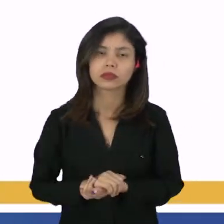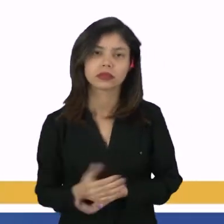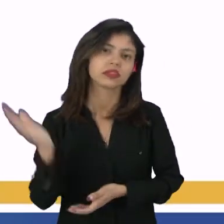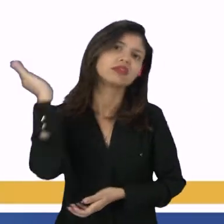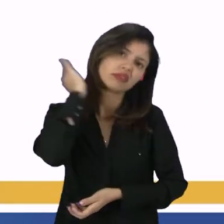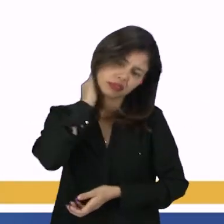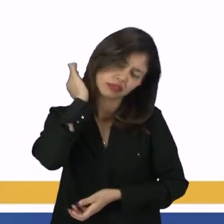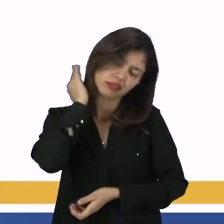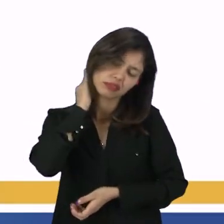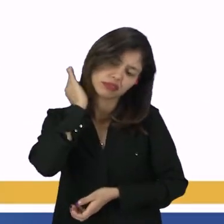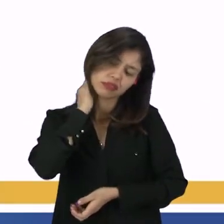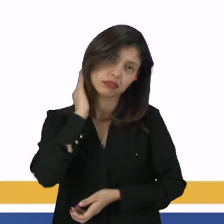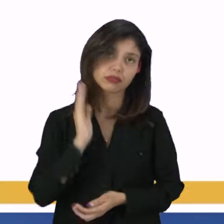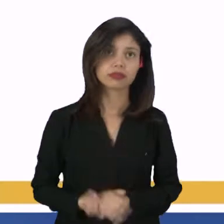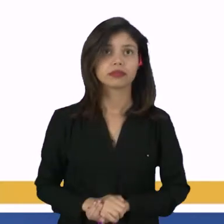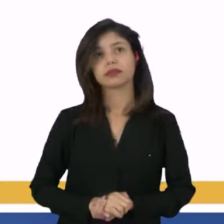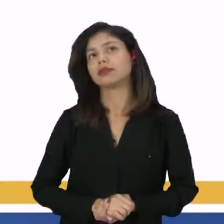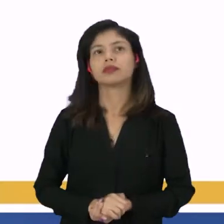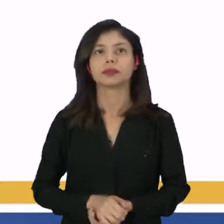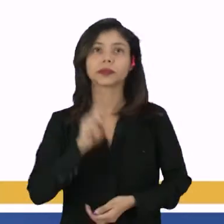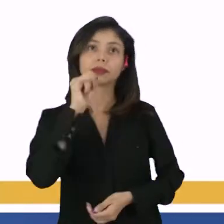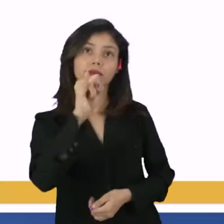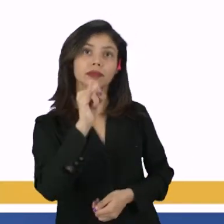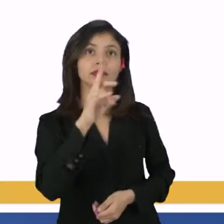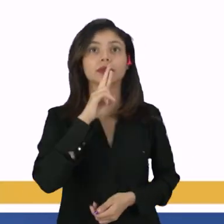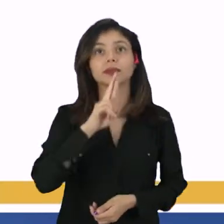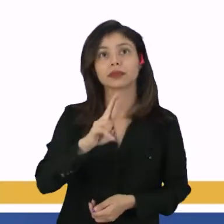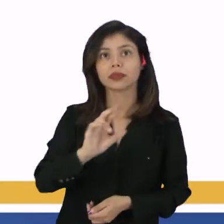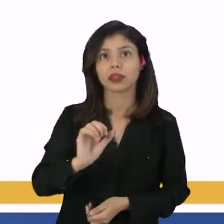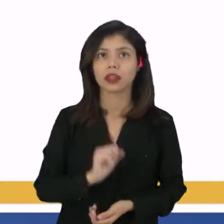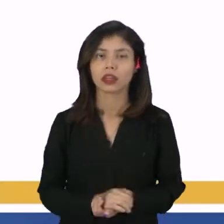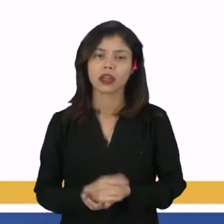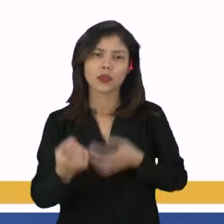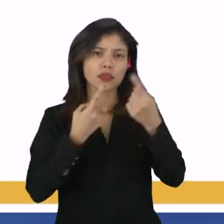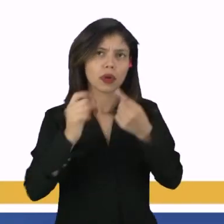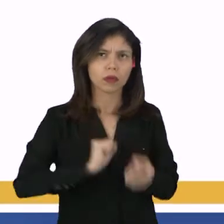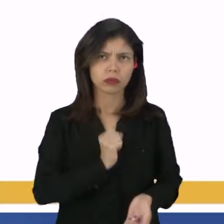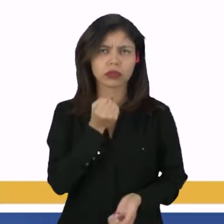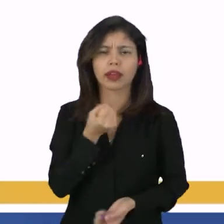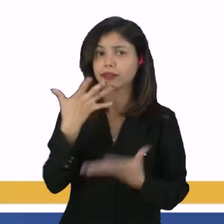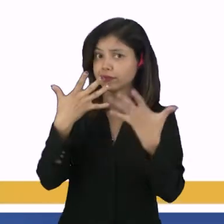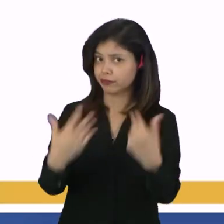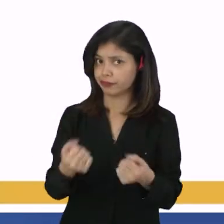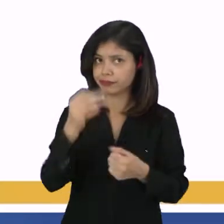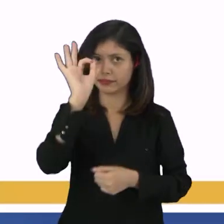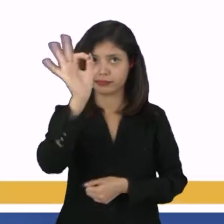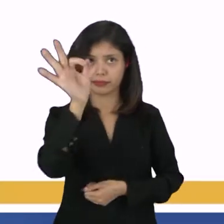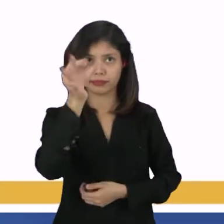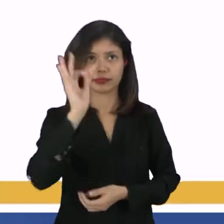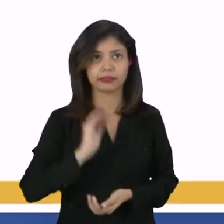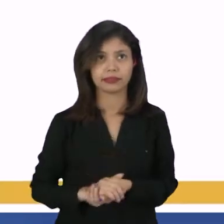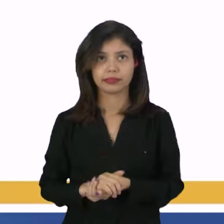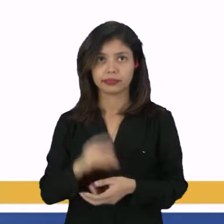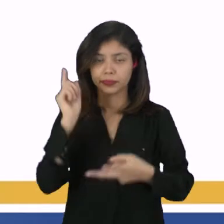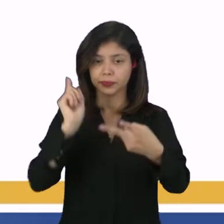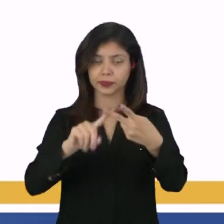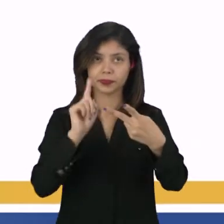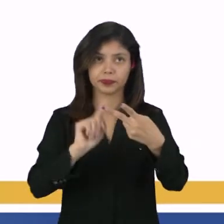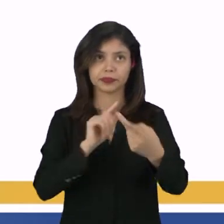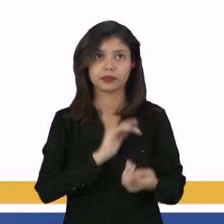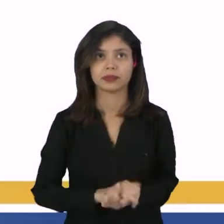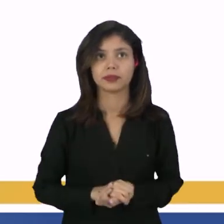ódio ou preguiça? Se você respondeu discurso de ódio, acertou. Vamos para a definição